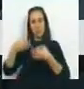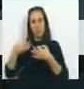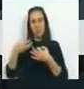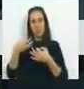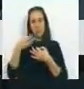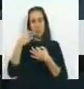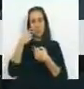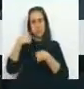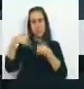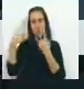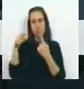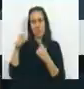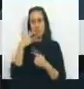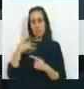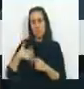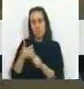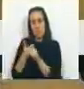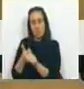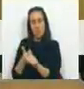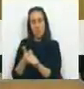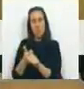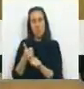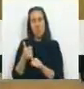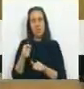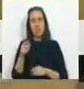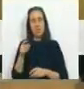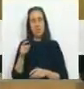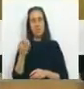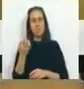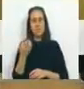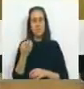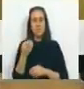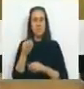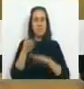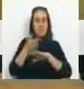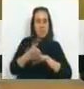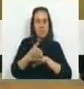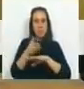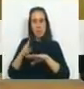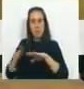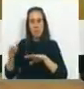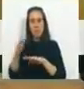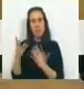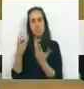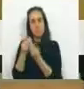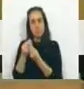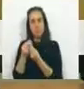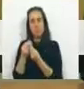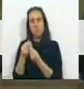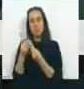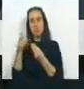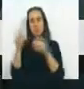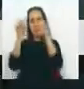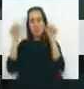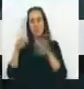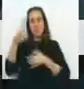naturalmente, e que dignifica todos que, direto ou indiretamente, coabitaram e coabitam com o sistema